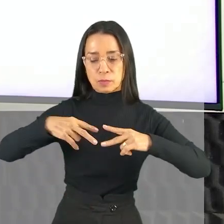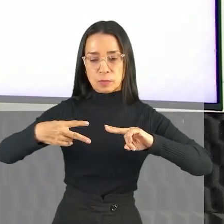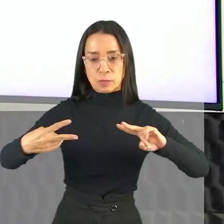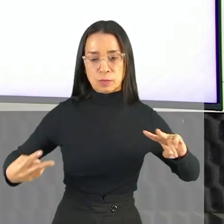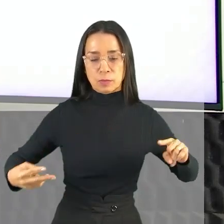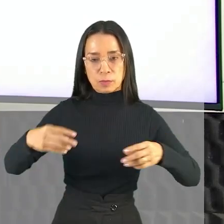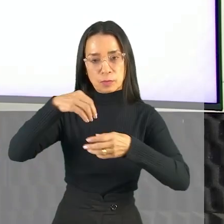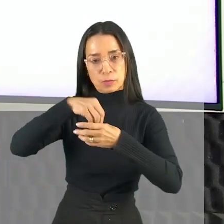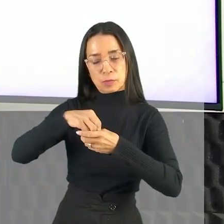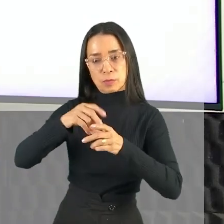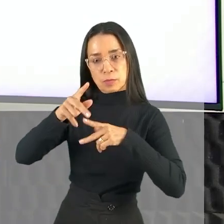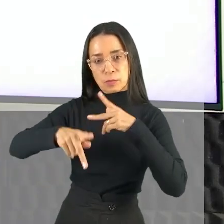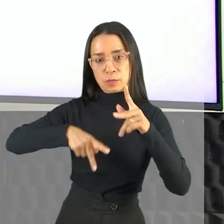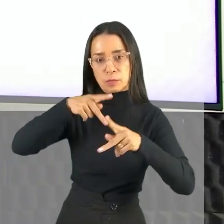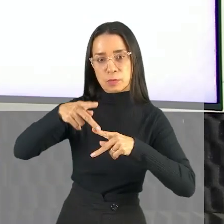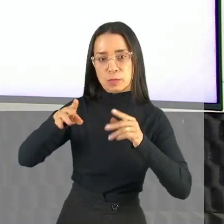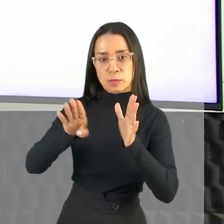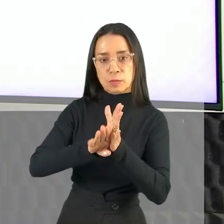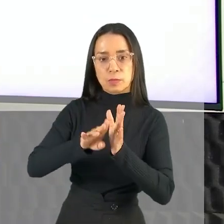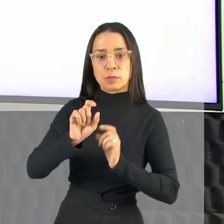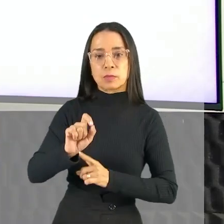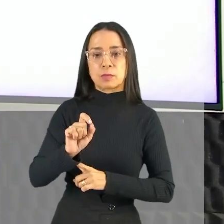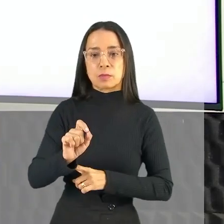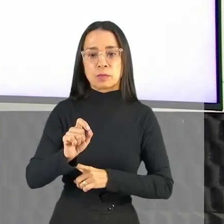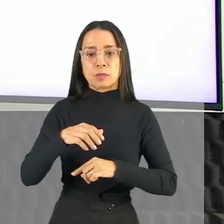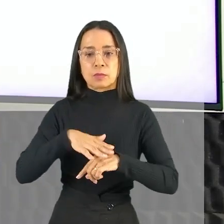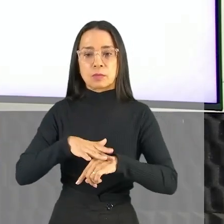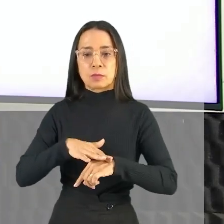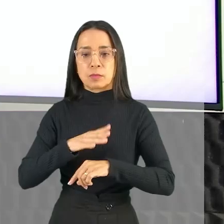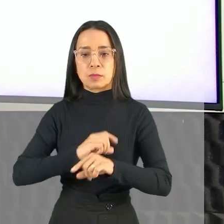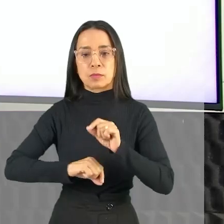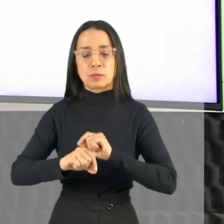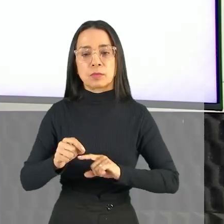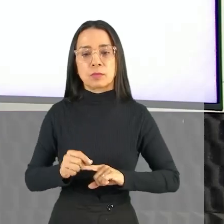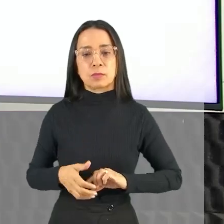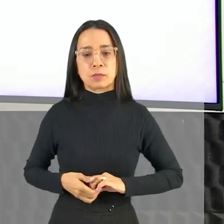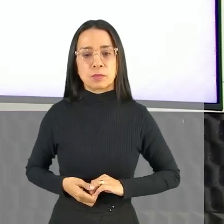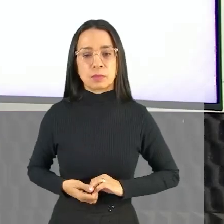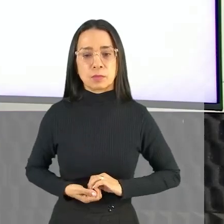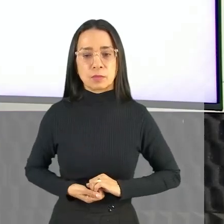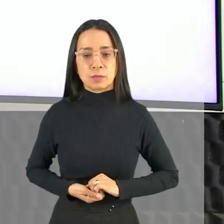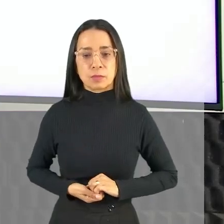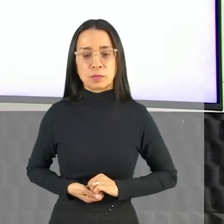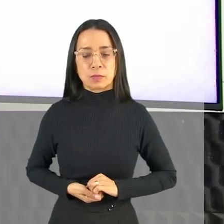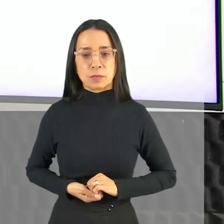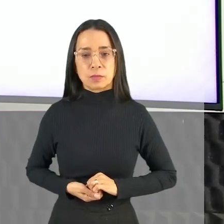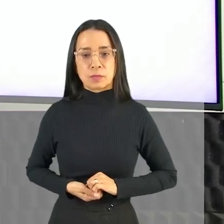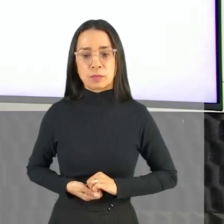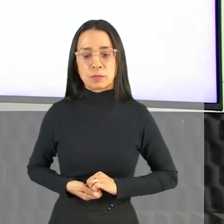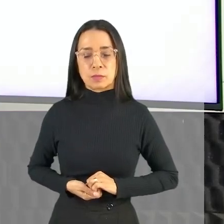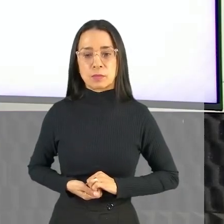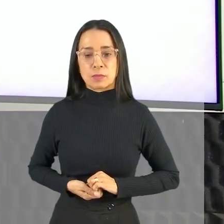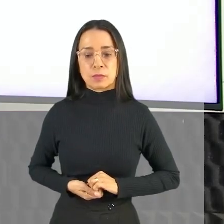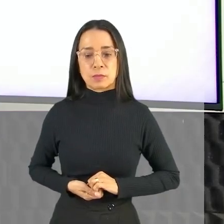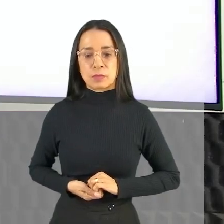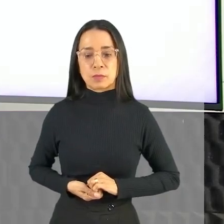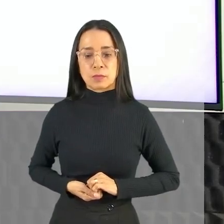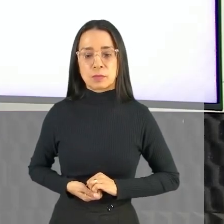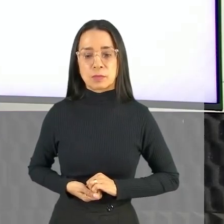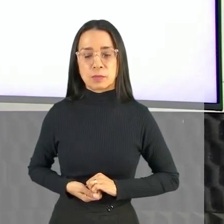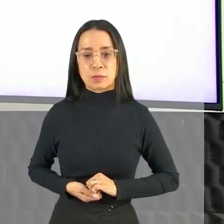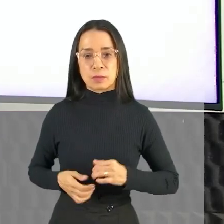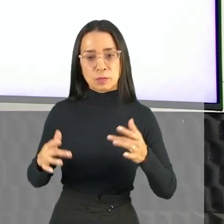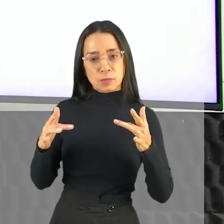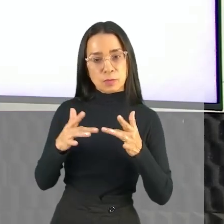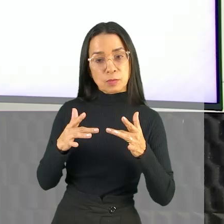dessa população. E aí chegou a doença, né, olhou para esse